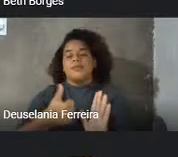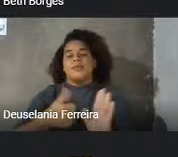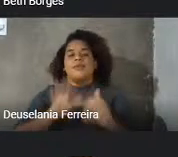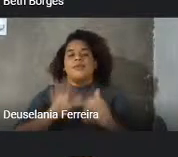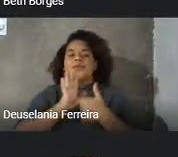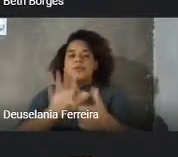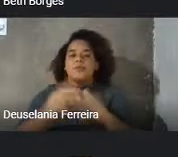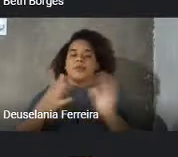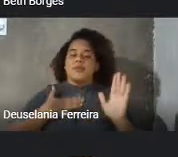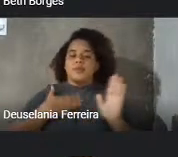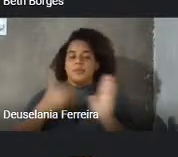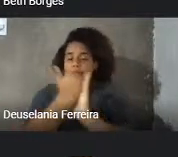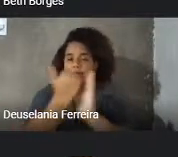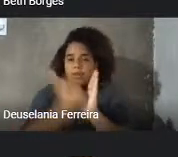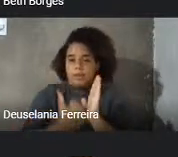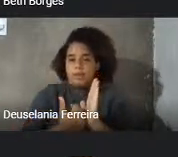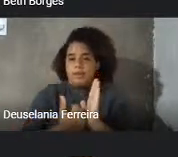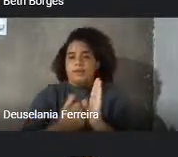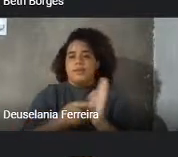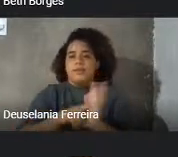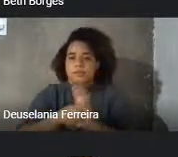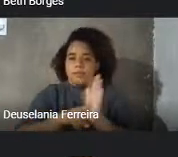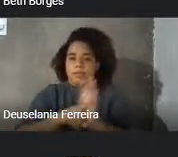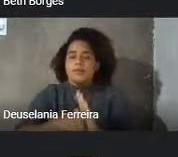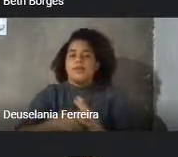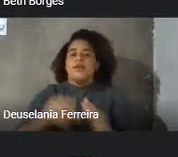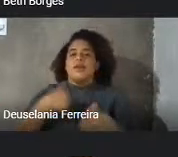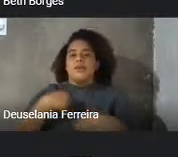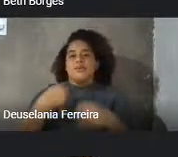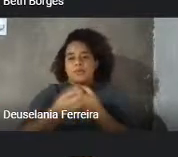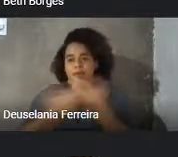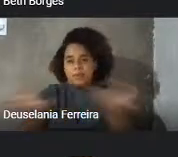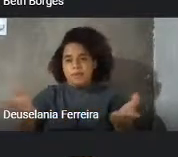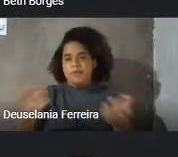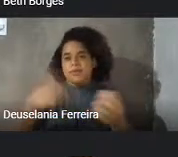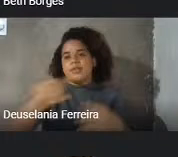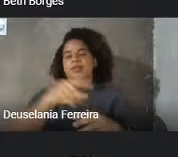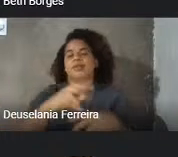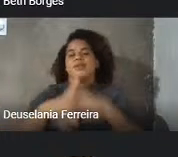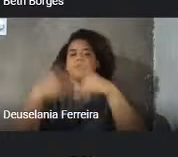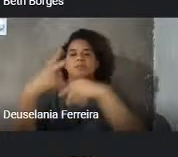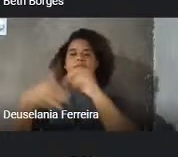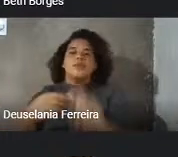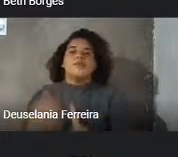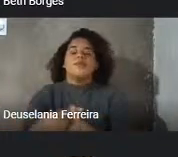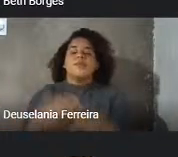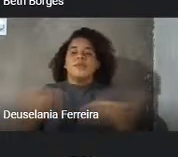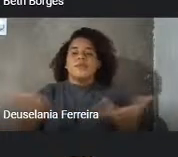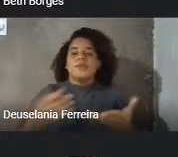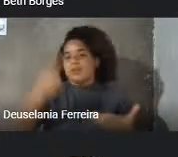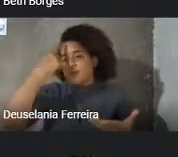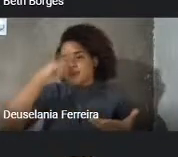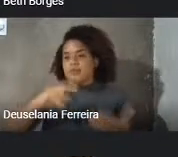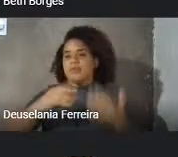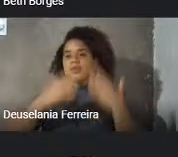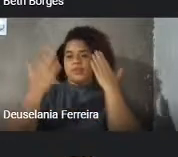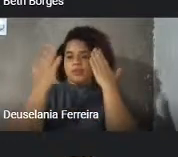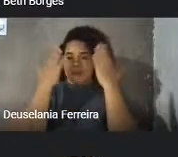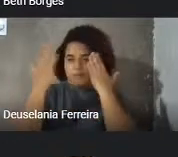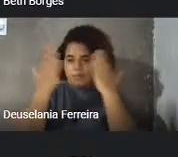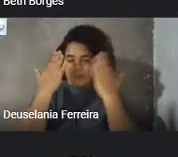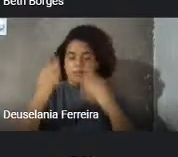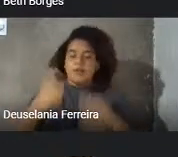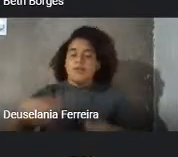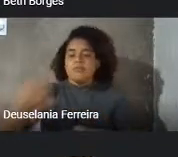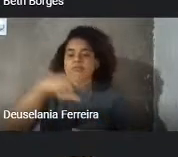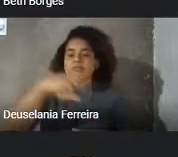Vocês estão ganhando um presente pelo Dia do Psicólogo, ou seja, todos aqui que estão acompanhando estão